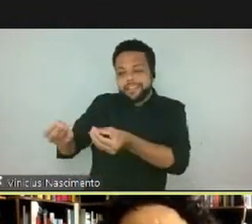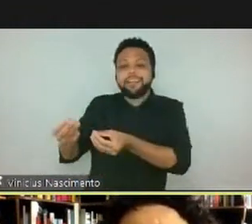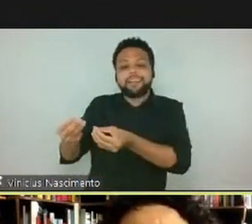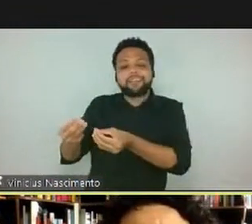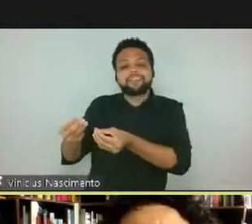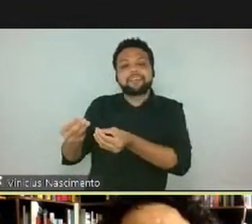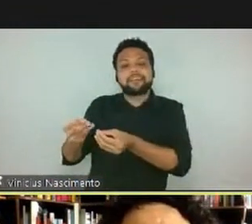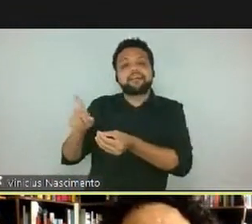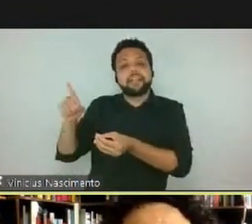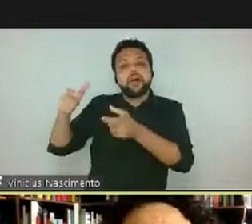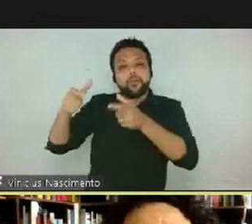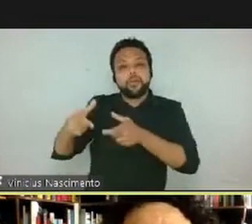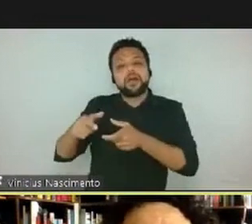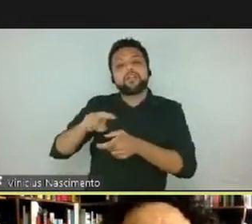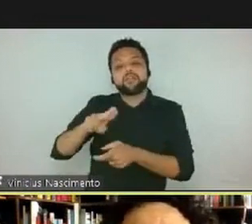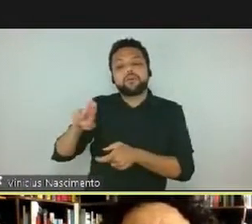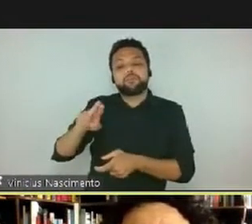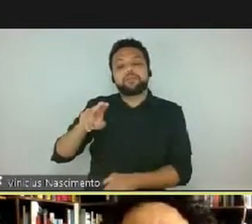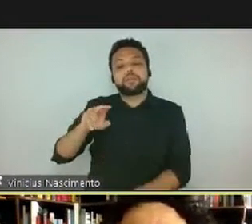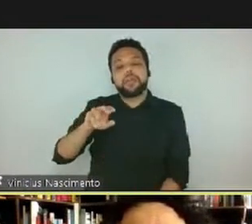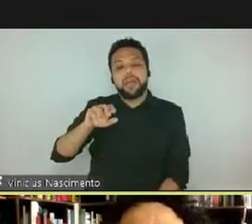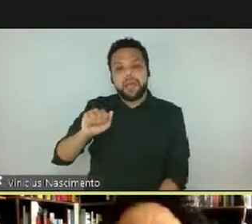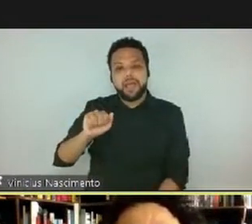do Areião.